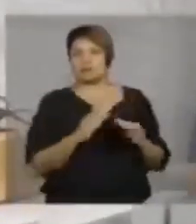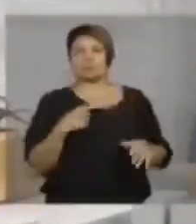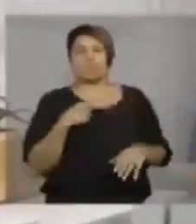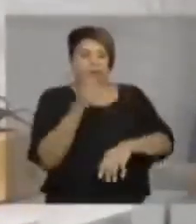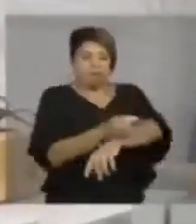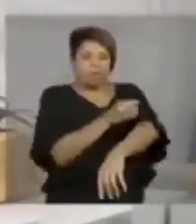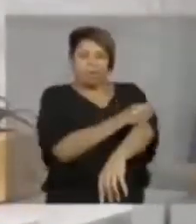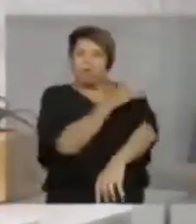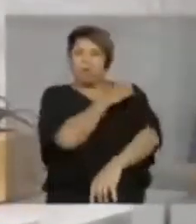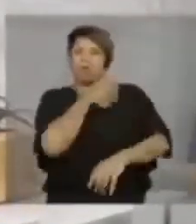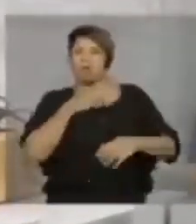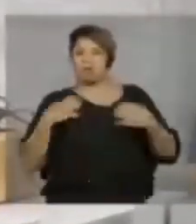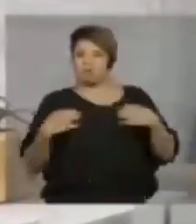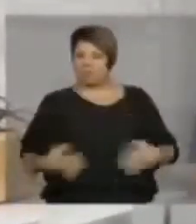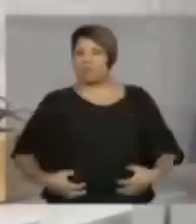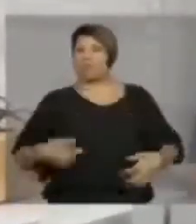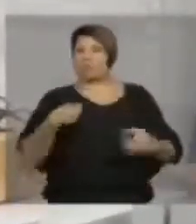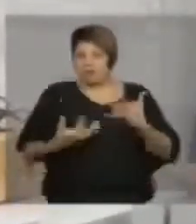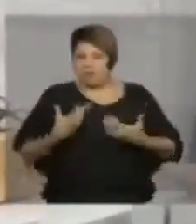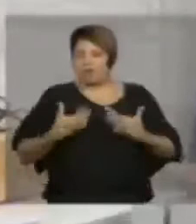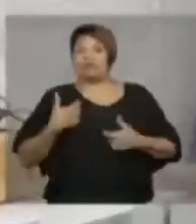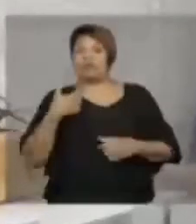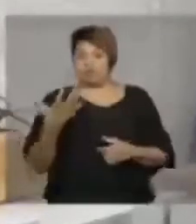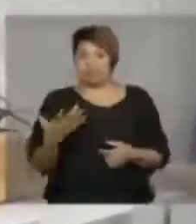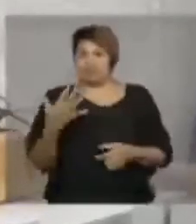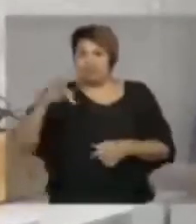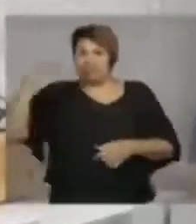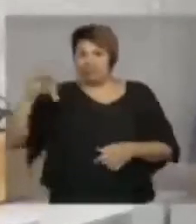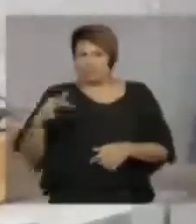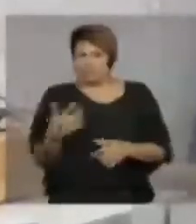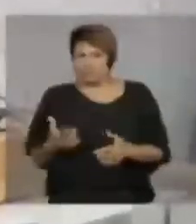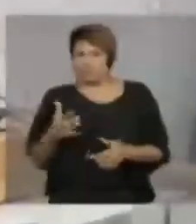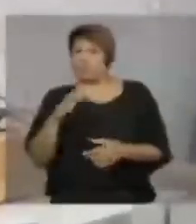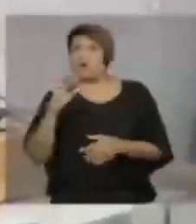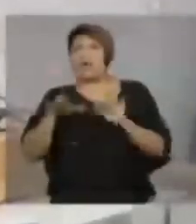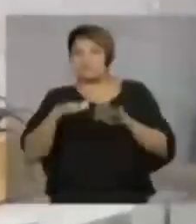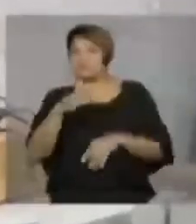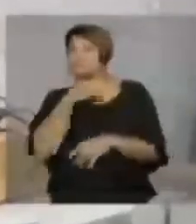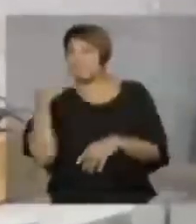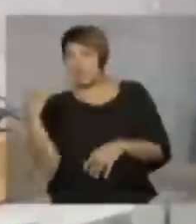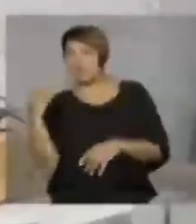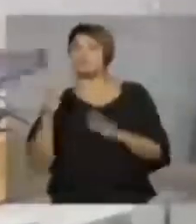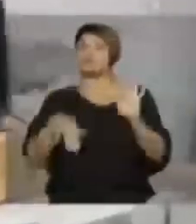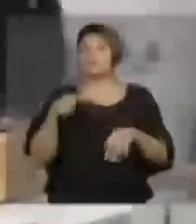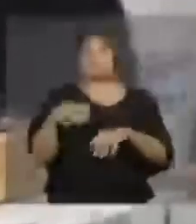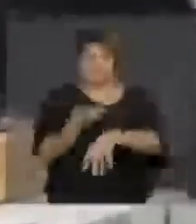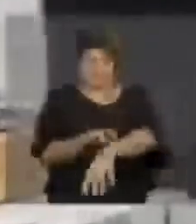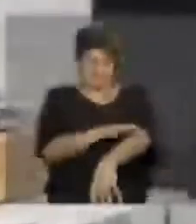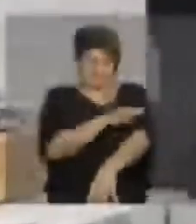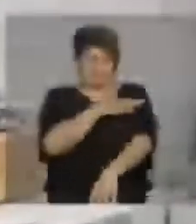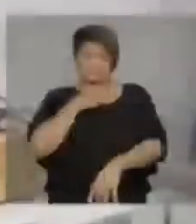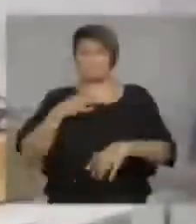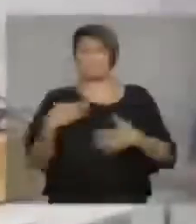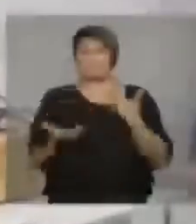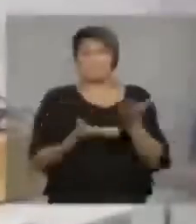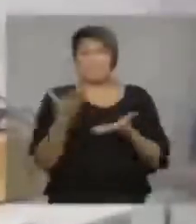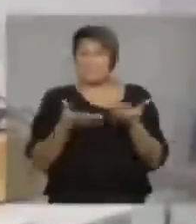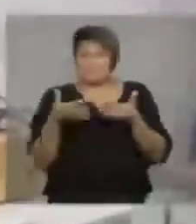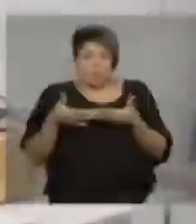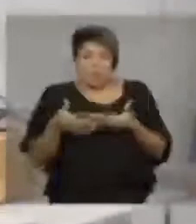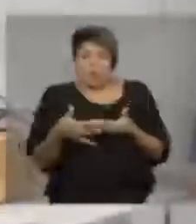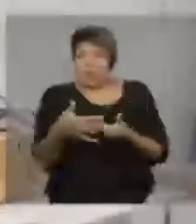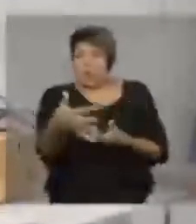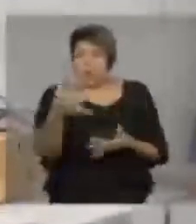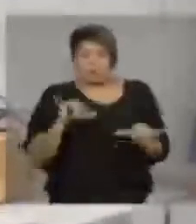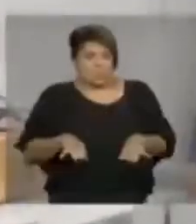por exemplo, que quando não causam a morte, causam lesões gravíssimas, que exigem um tratamento muito longo, que causam